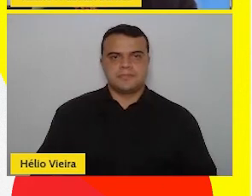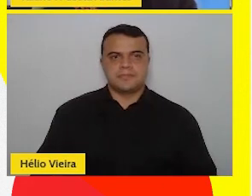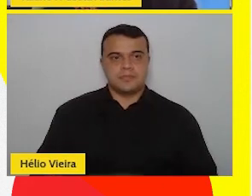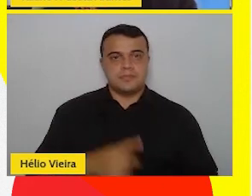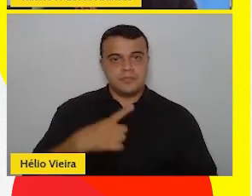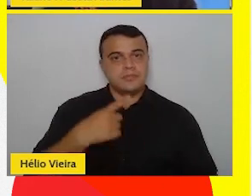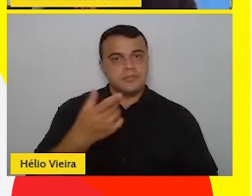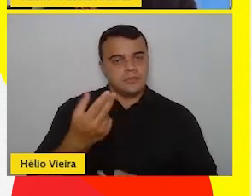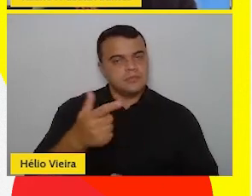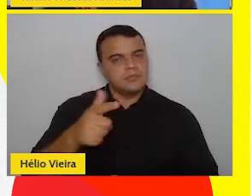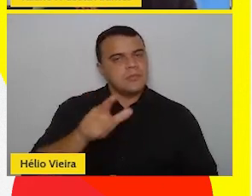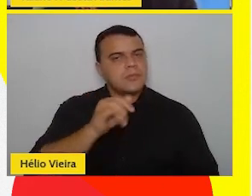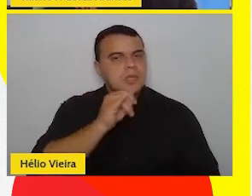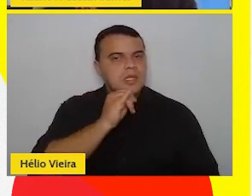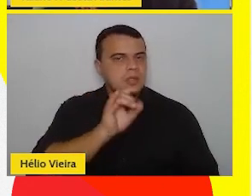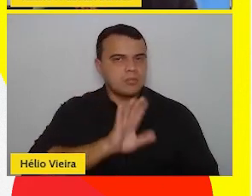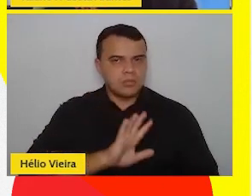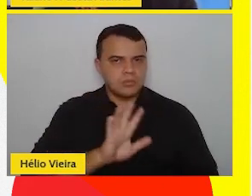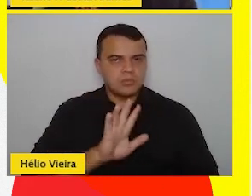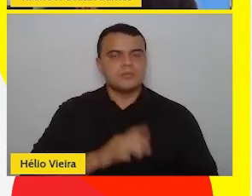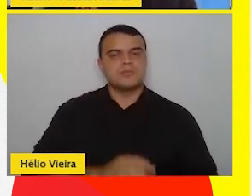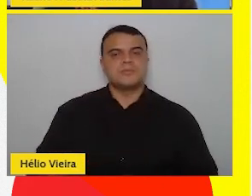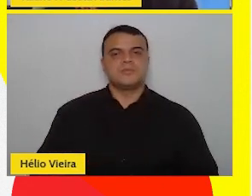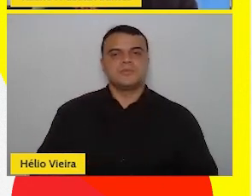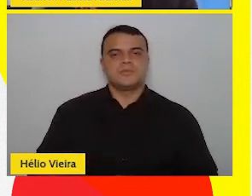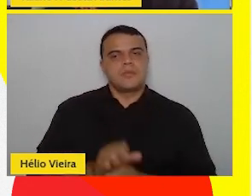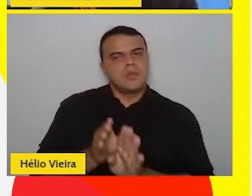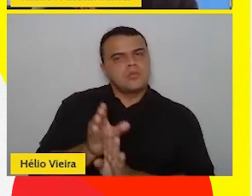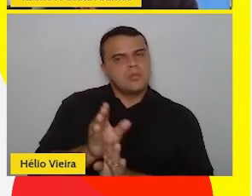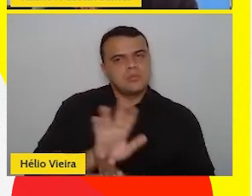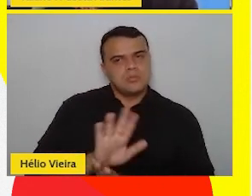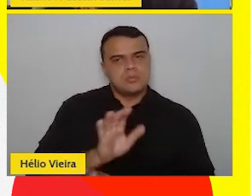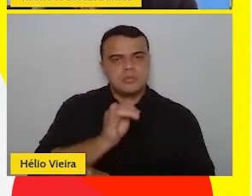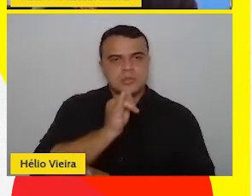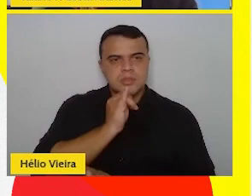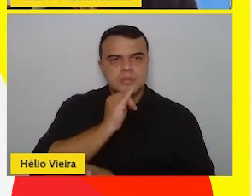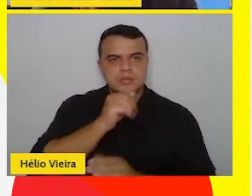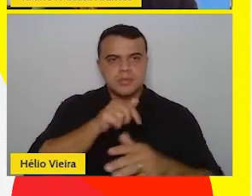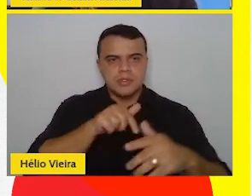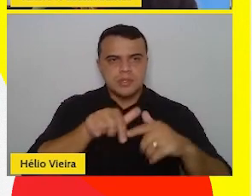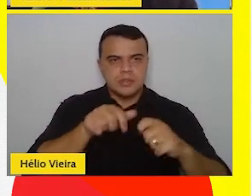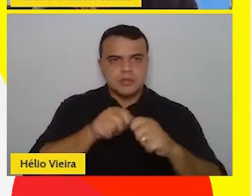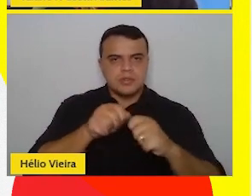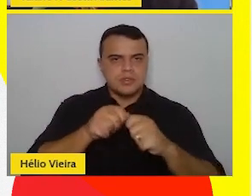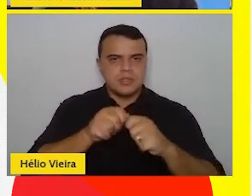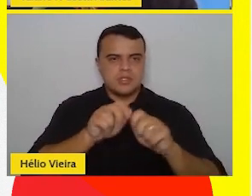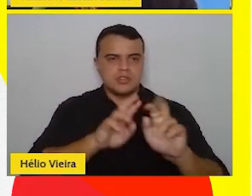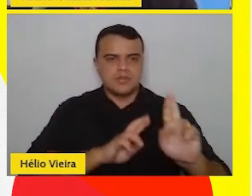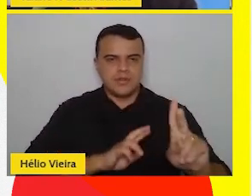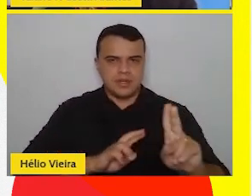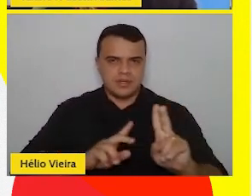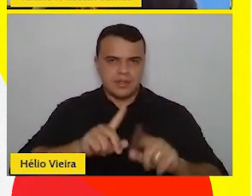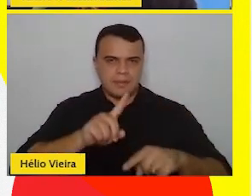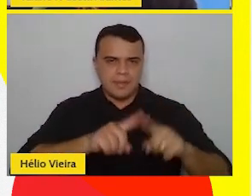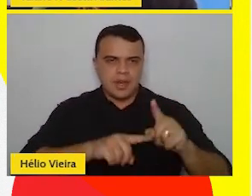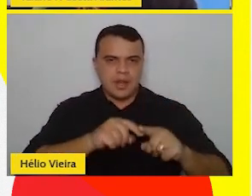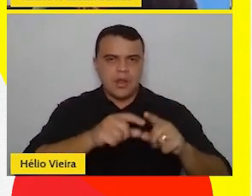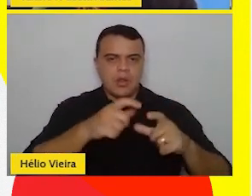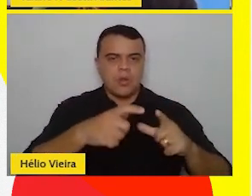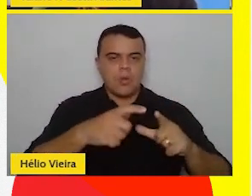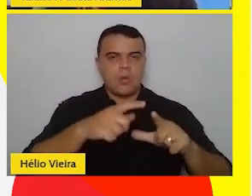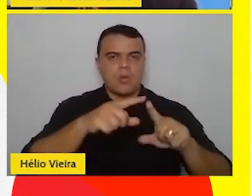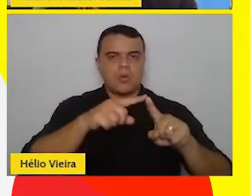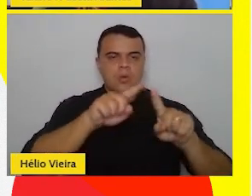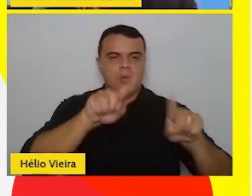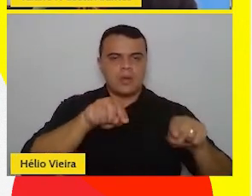Aqui também mais uma sugestão de trabalhando também formas geométricas, né? O quadrado com